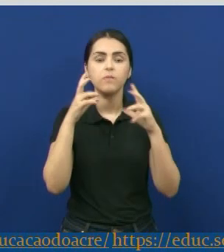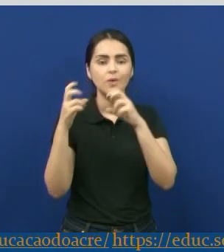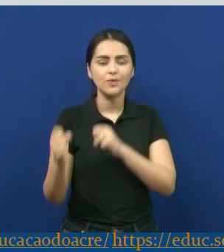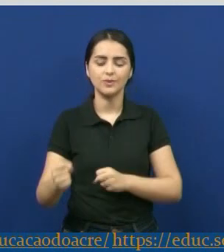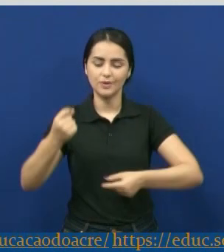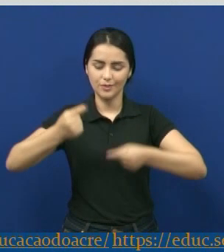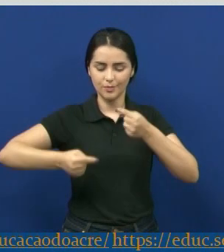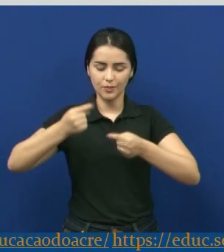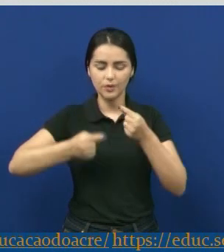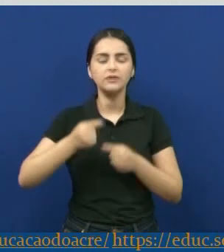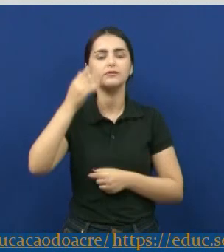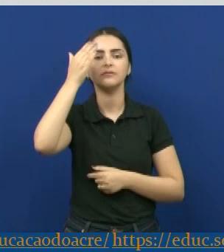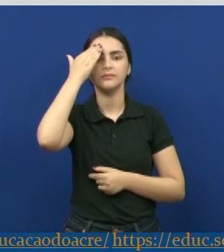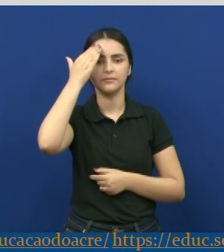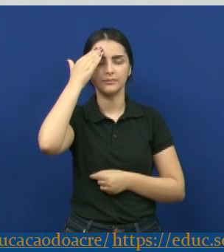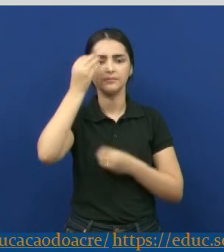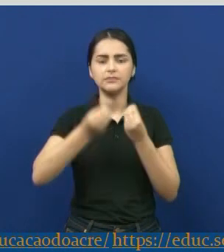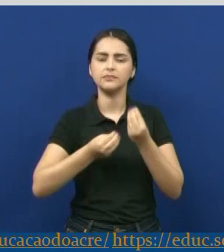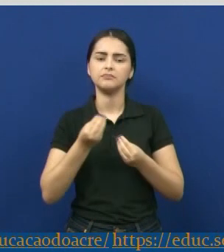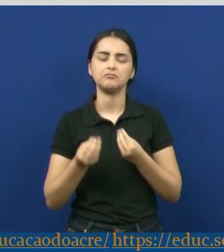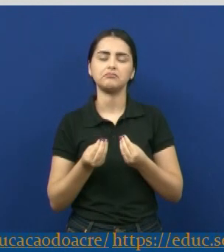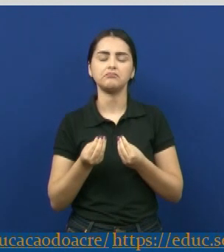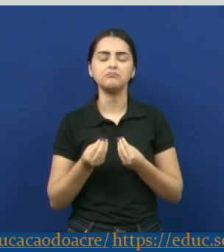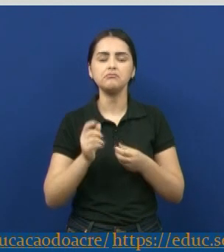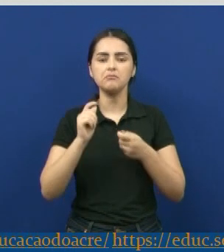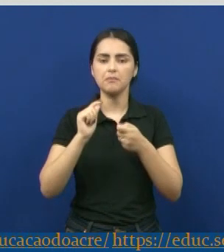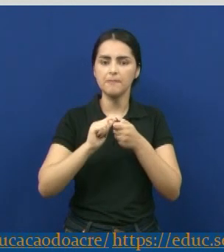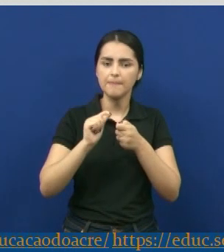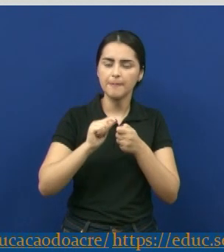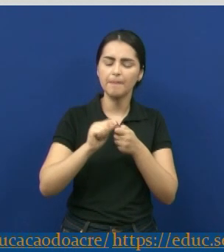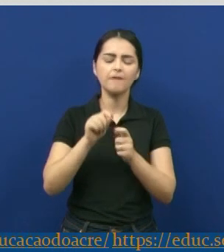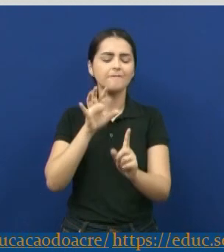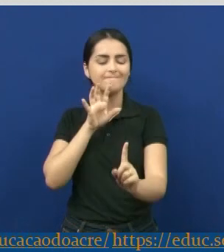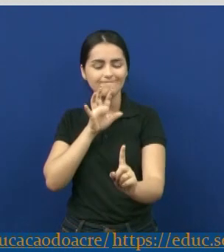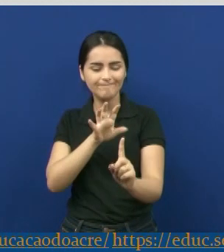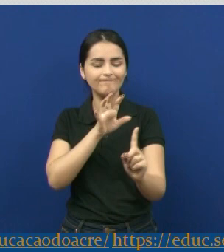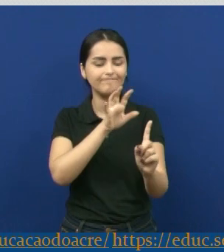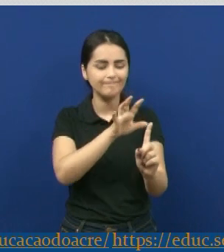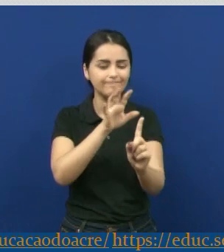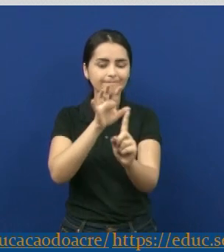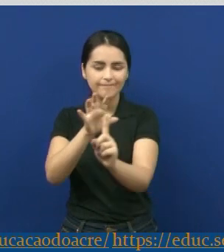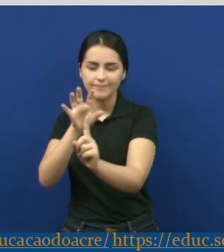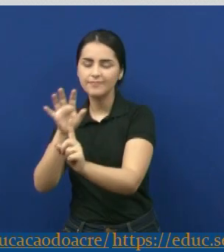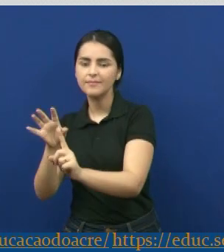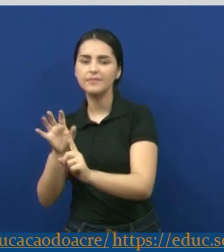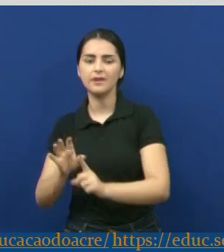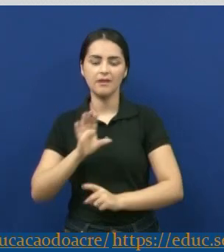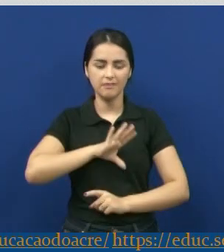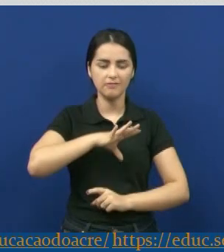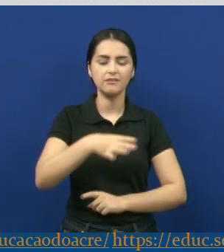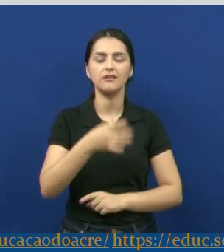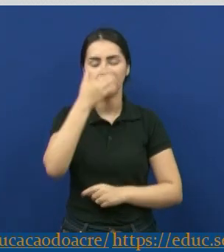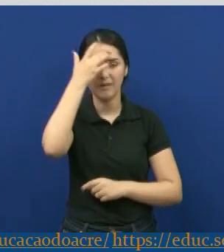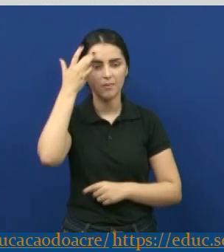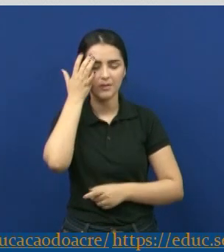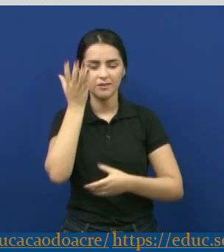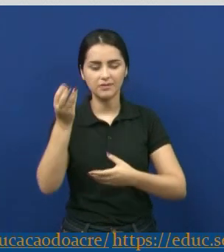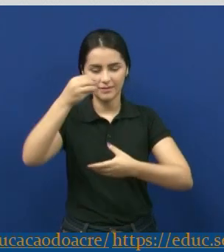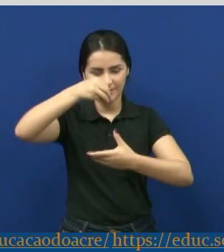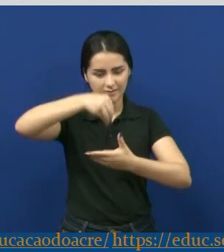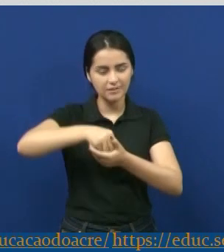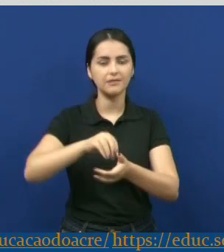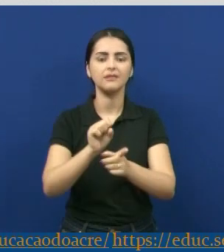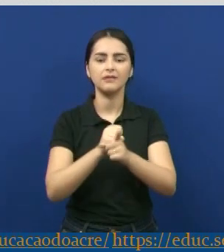gente, pode ser entendido como a capacidade de influenciar ações dos sujeitos inseridos na